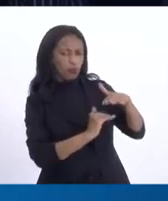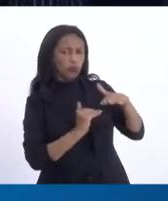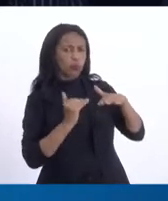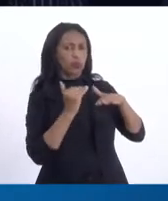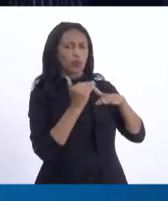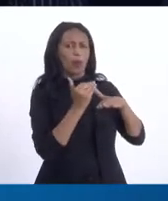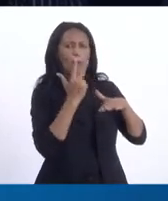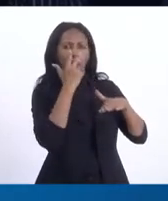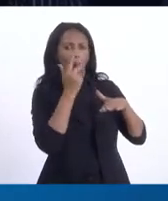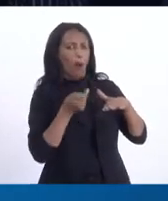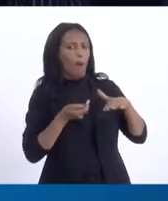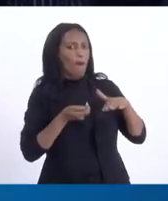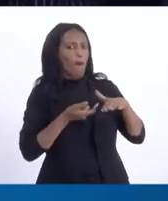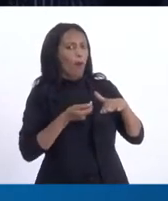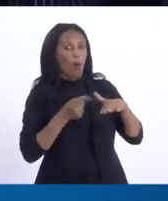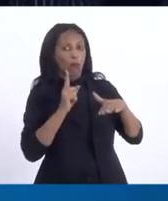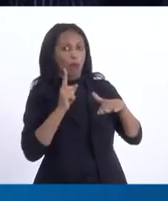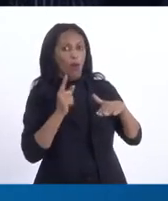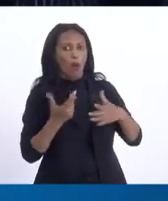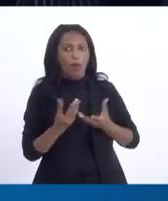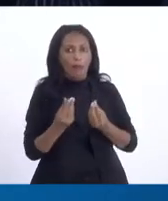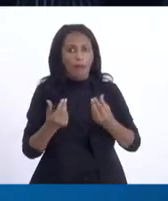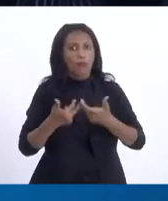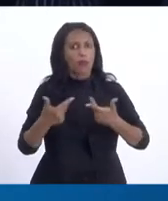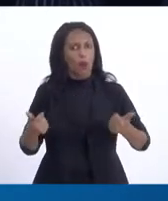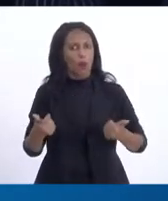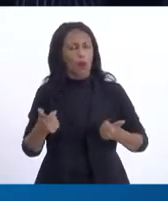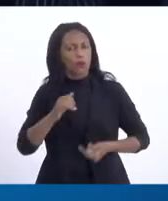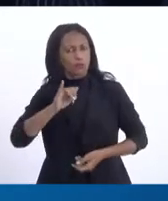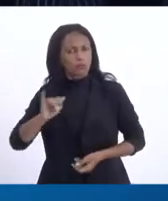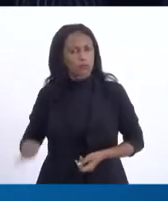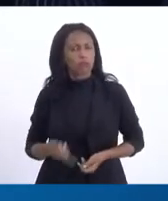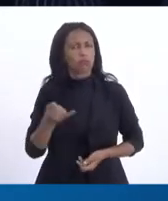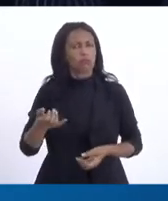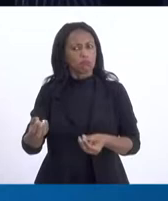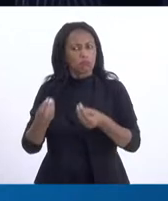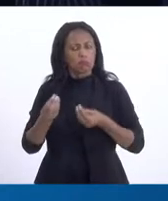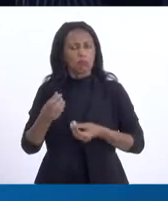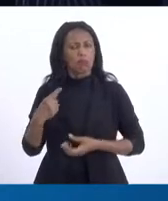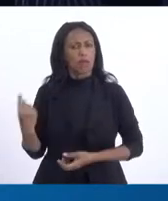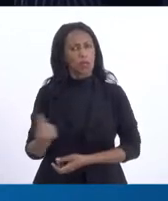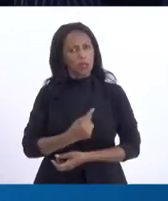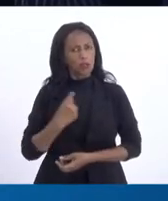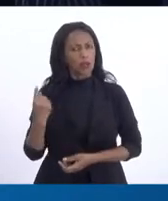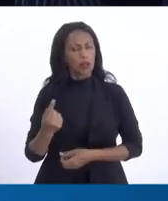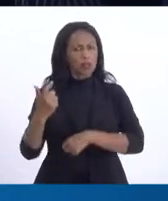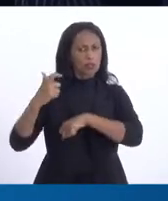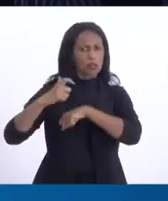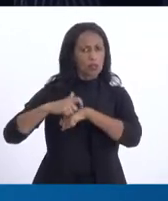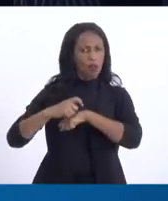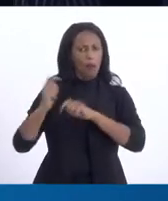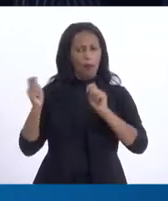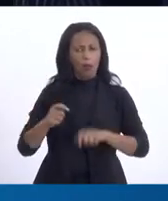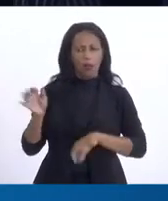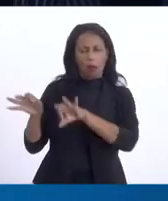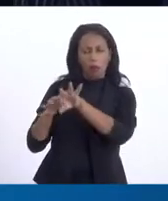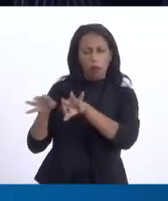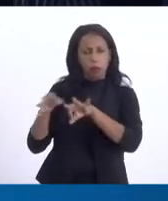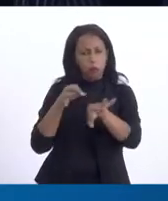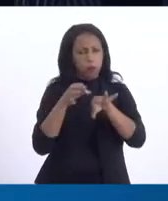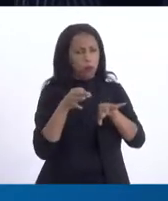fosse pouco, é muita coisa. É um privilégio para nós, a essa altura, podermos estar